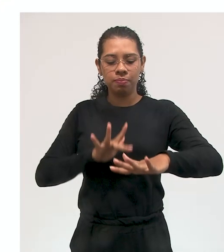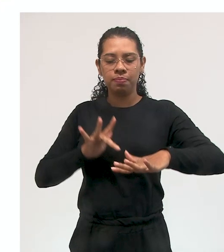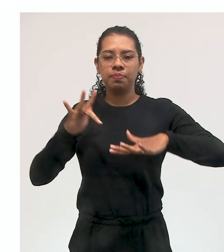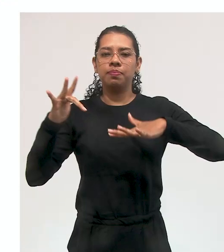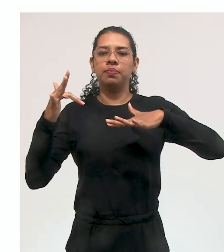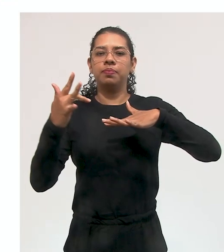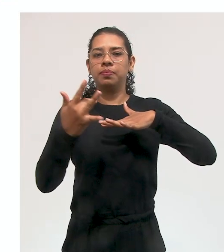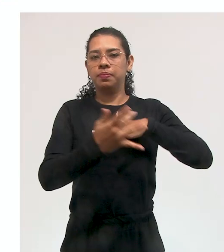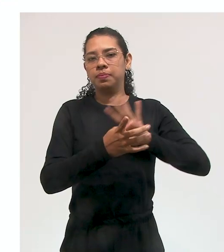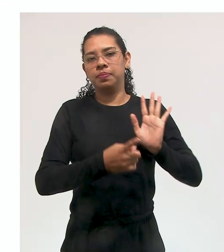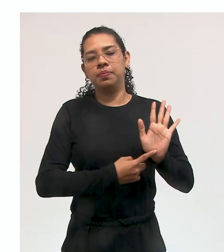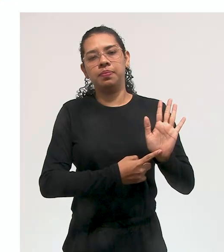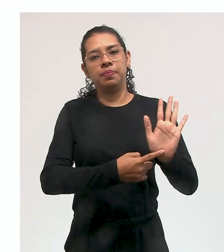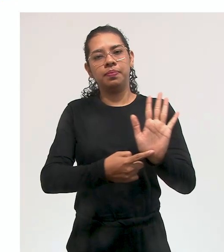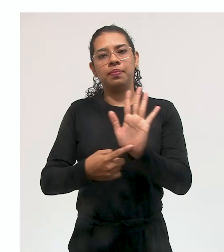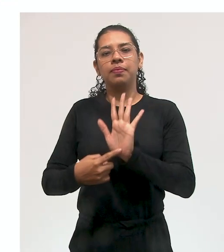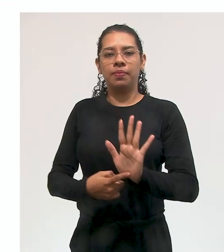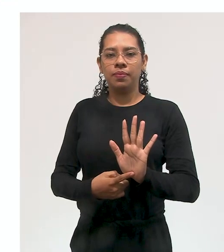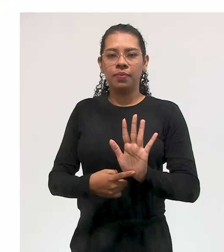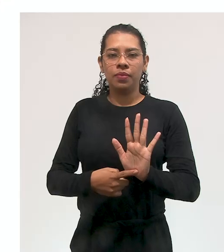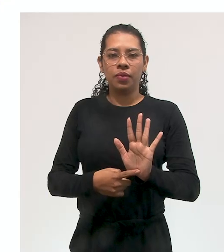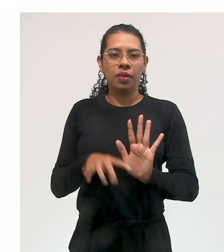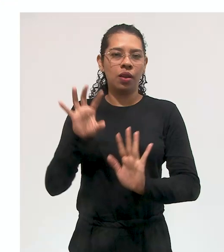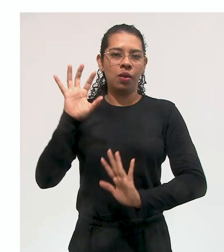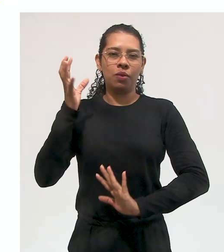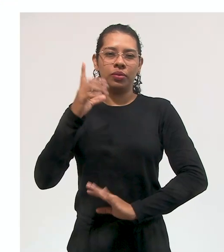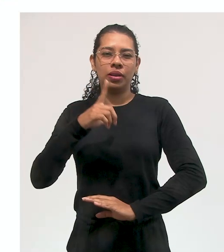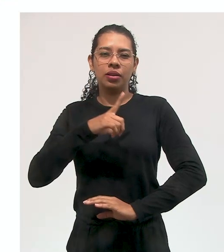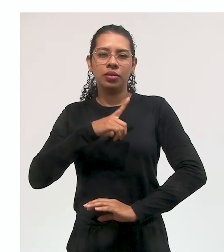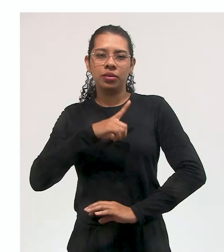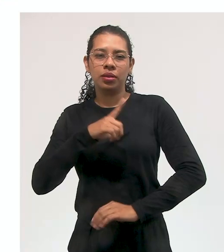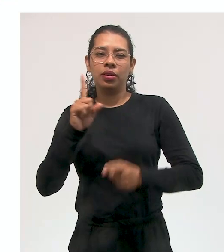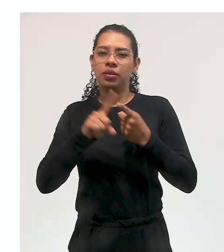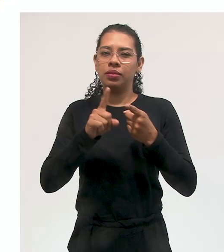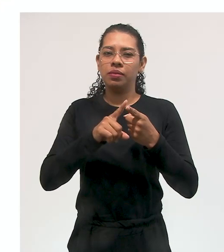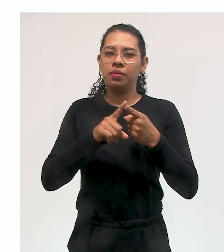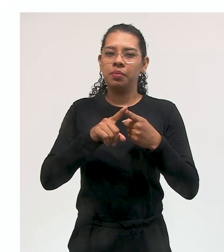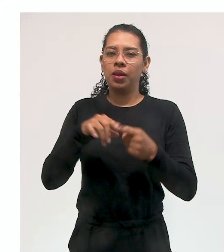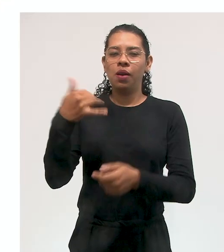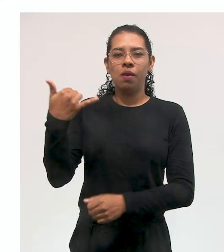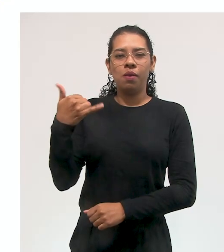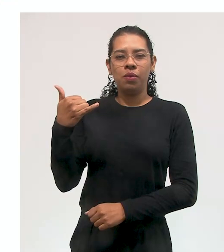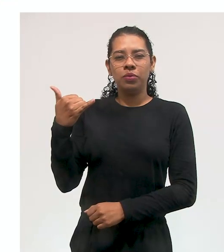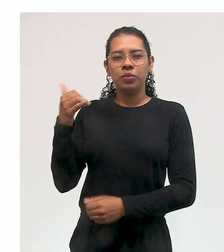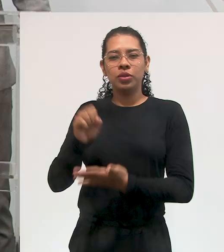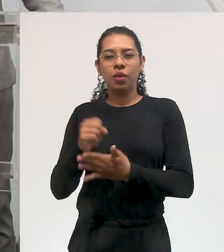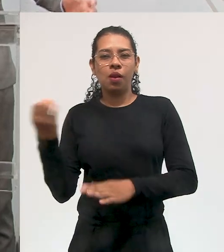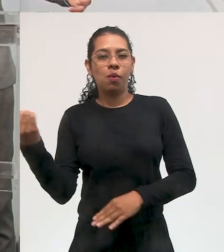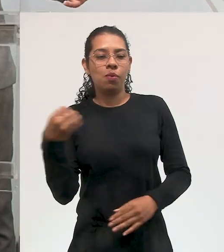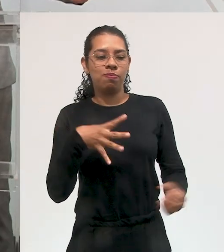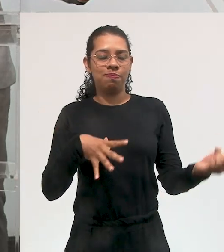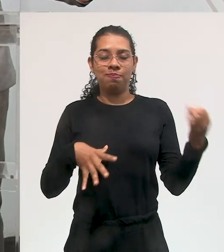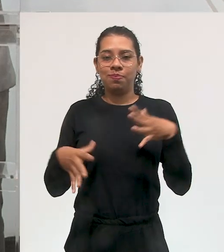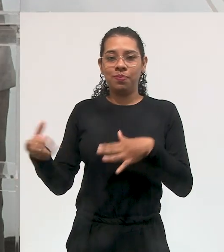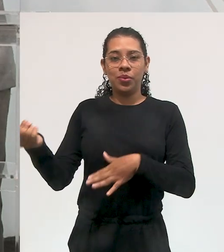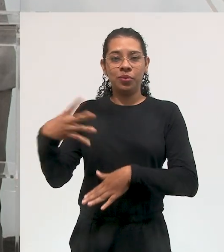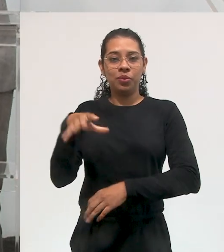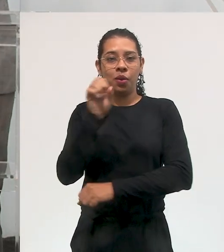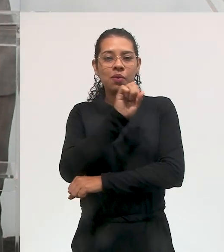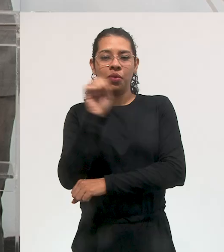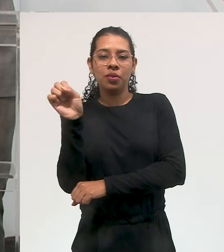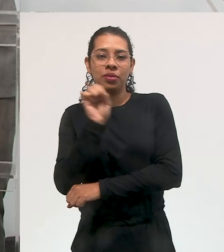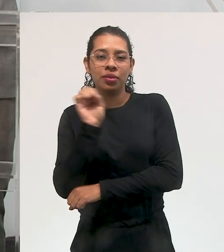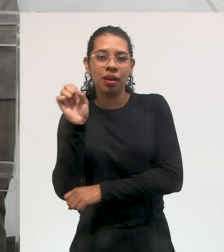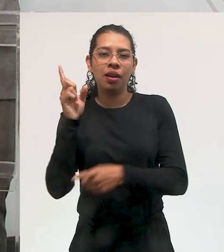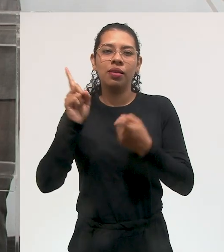sociais trazem vários e vários momentos de ter um carro desse jeito, um celular daquele jeito. Isso tudo vem para dentro